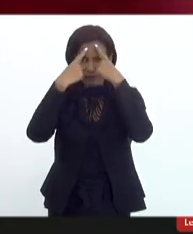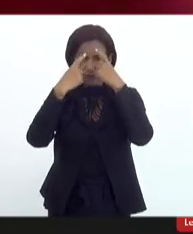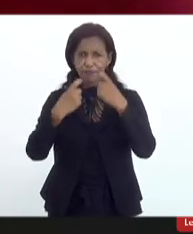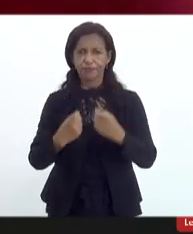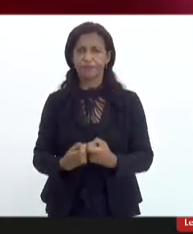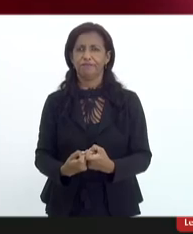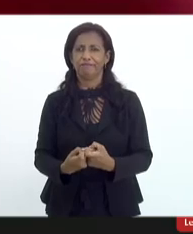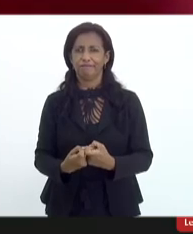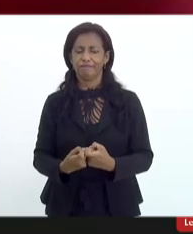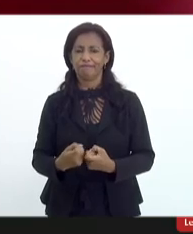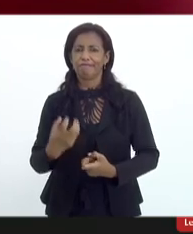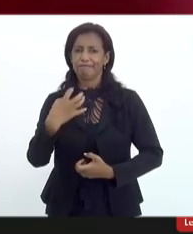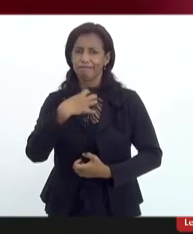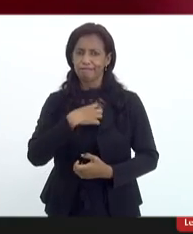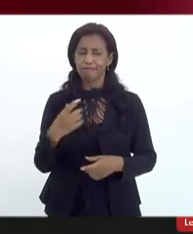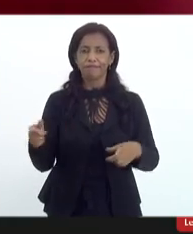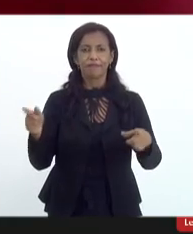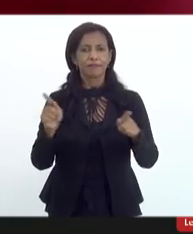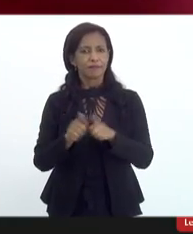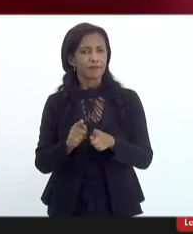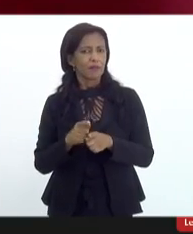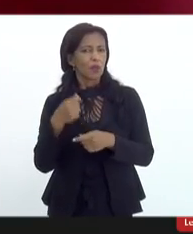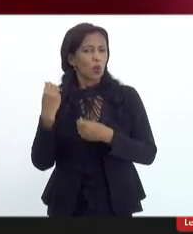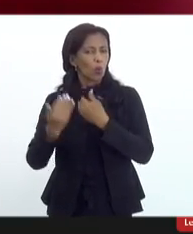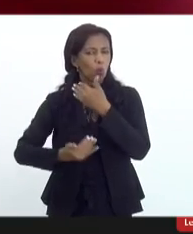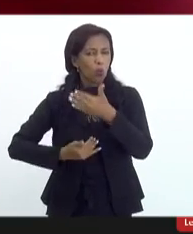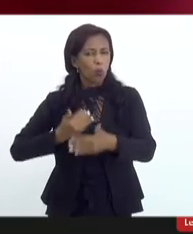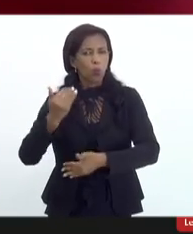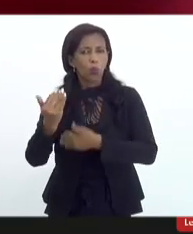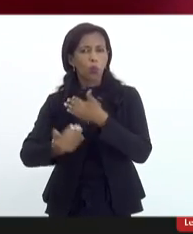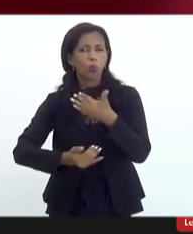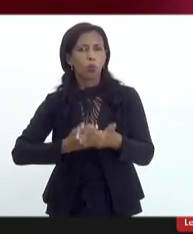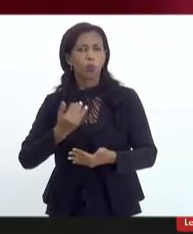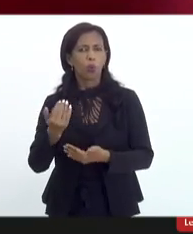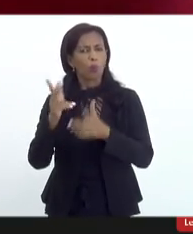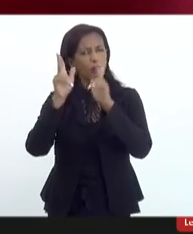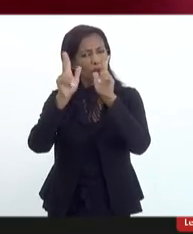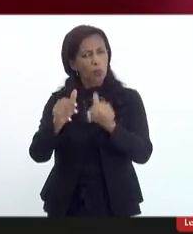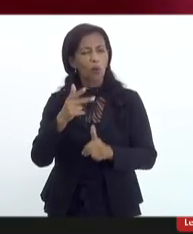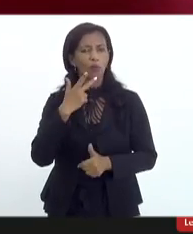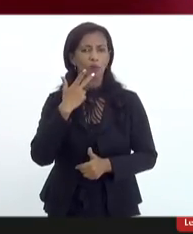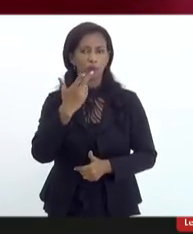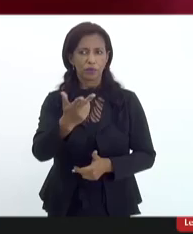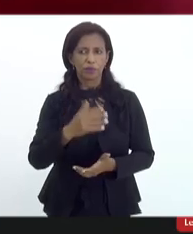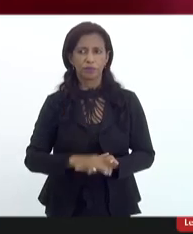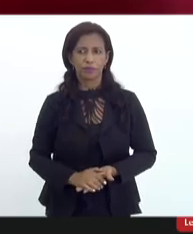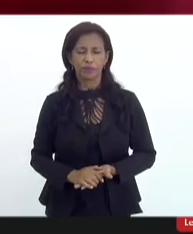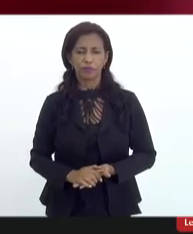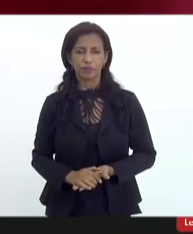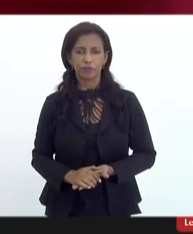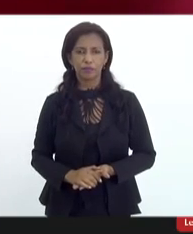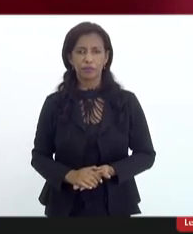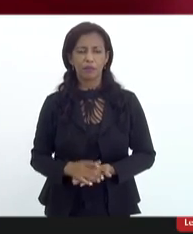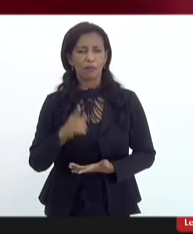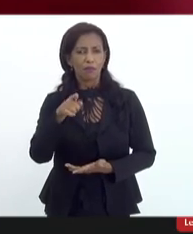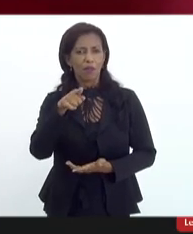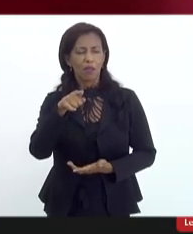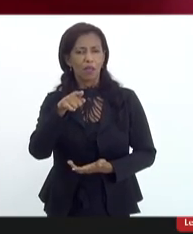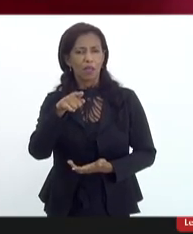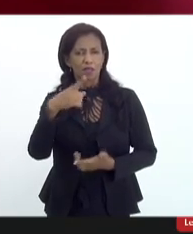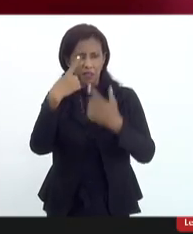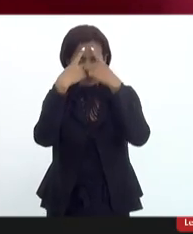é simbólica também, e quanto ela perpetua, né, como a senhora bem colocou aqui, essa territorialização